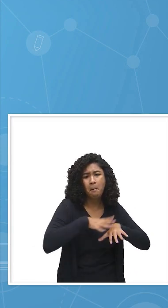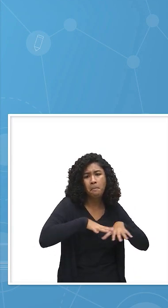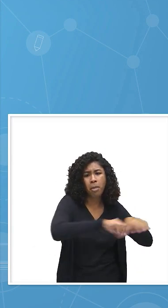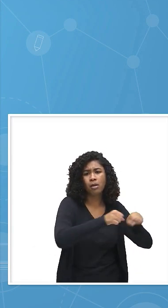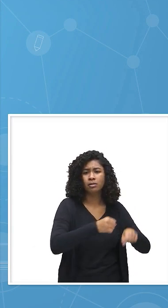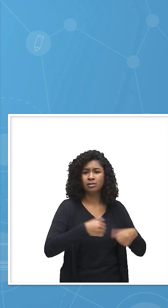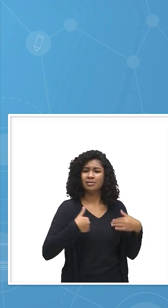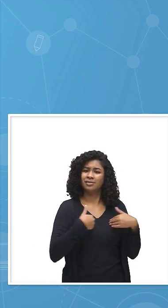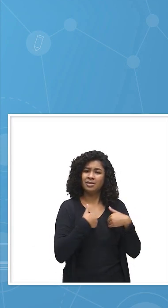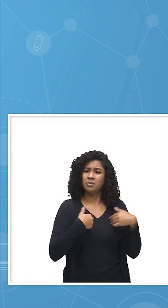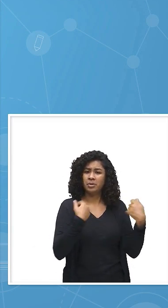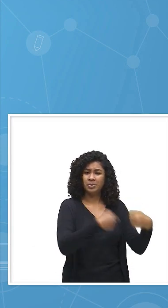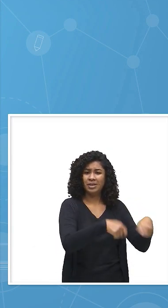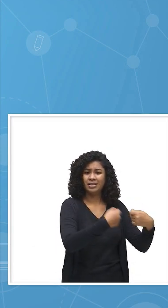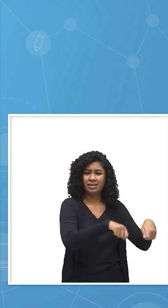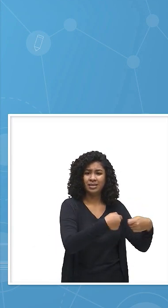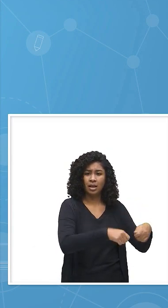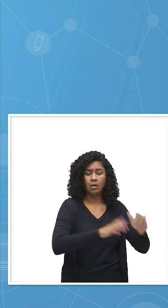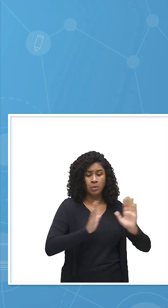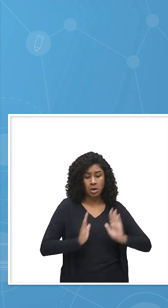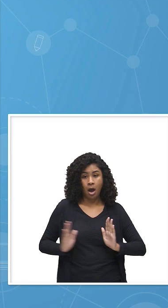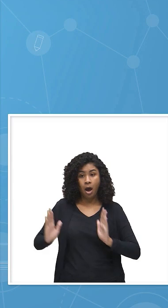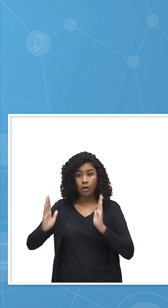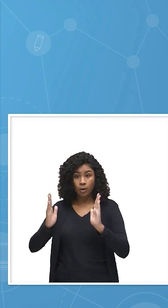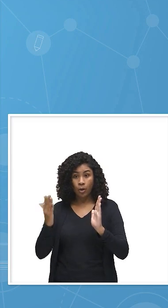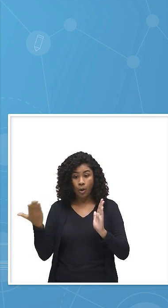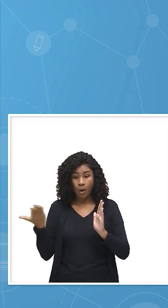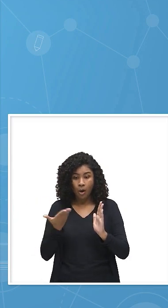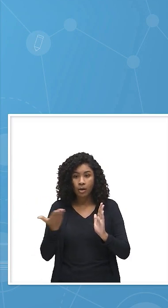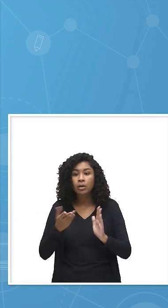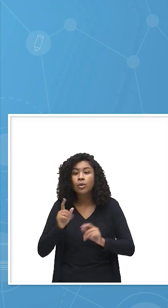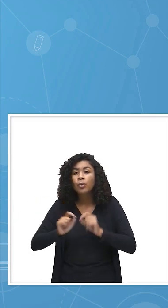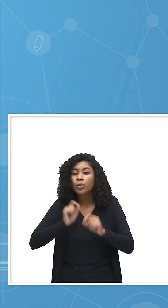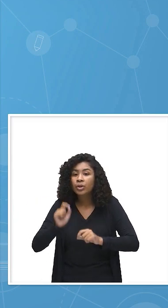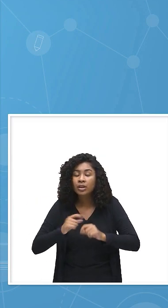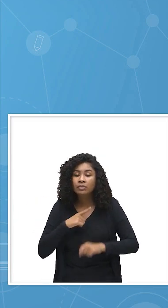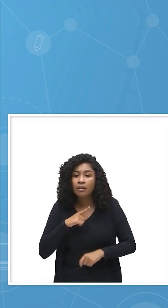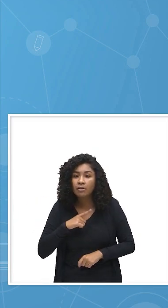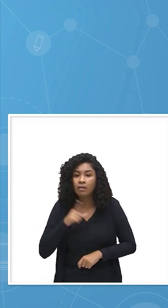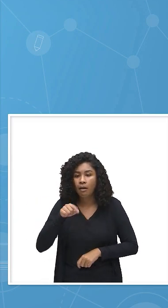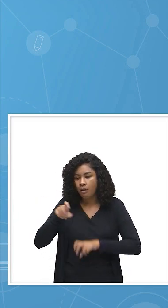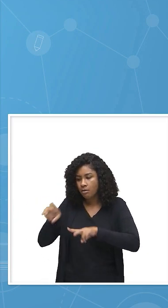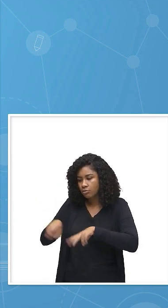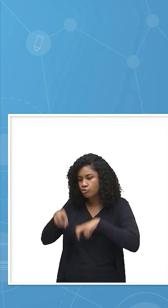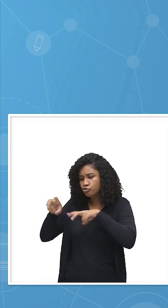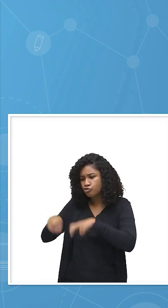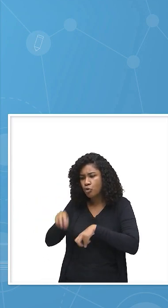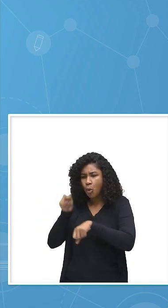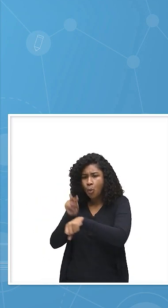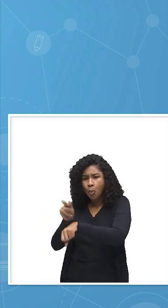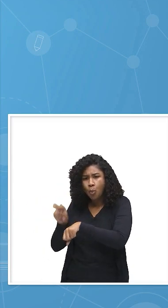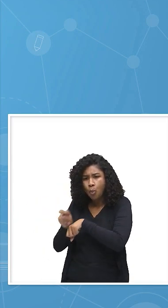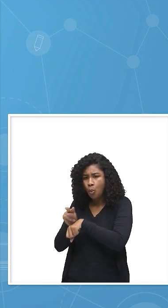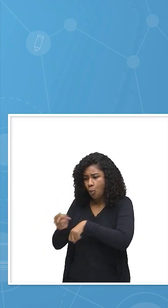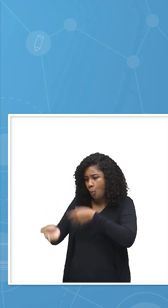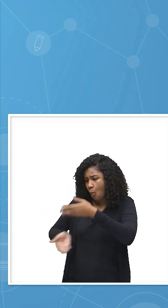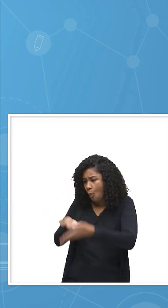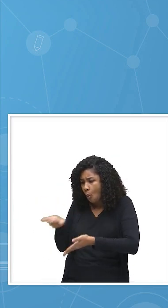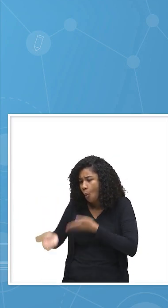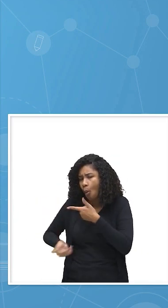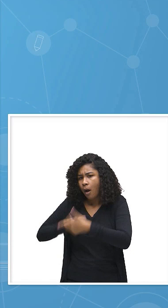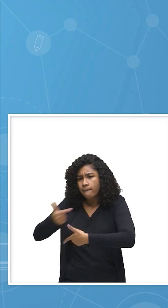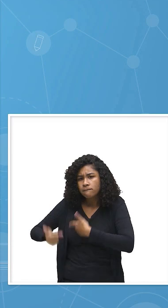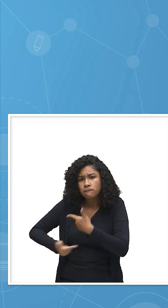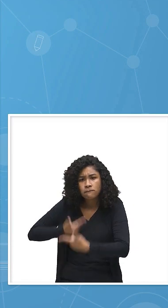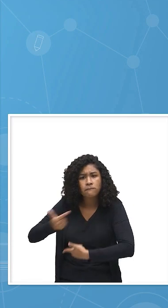não, agora eles vivem da agricultura. Não faz sentido você plantar uma coisa e deixar lá. É claro, você tem que cuidar, você tem que,